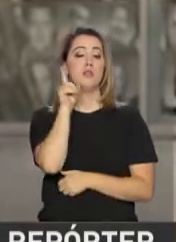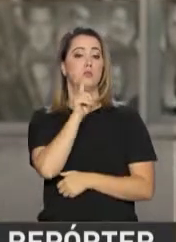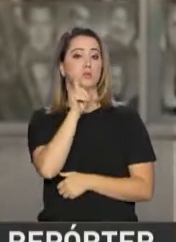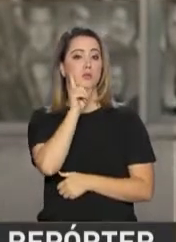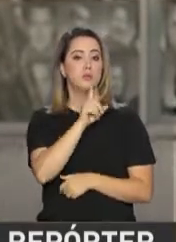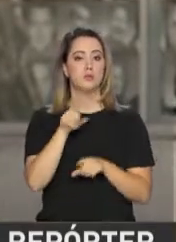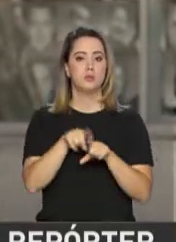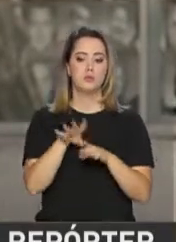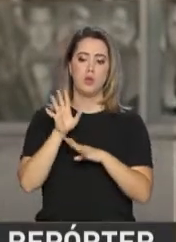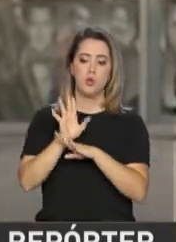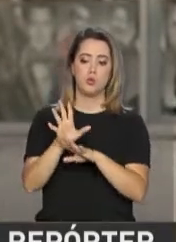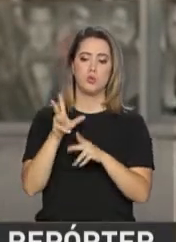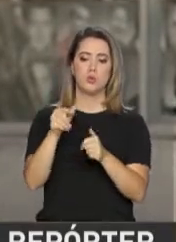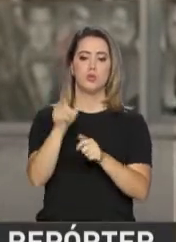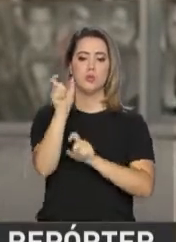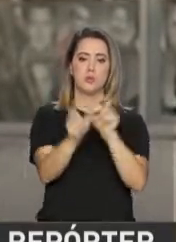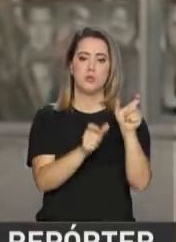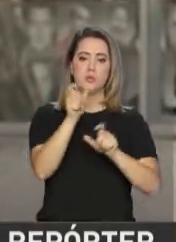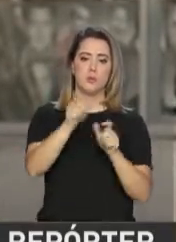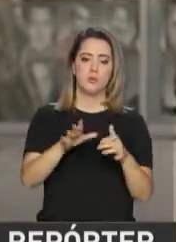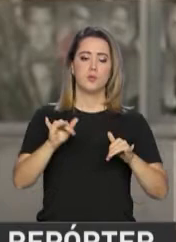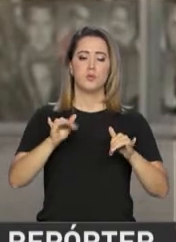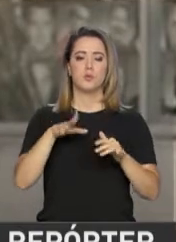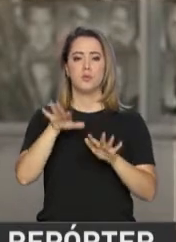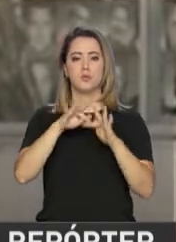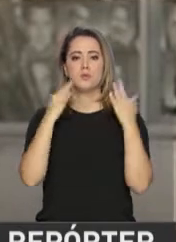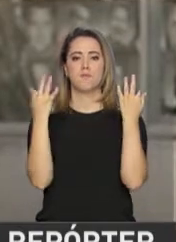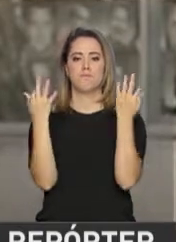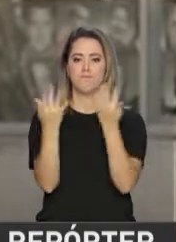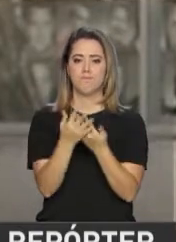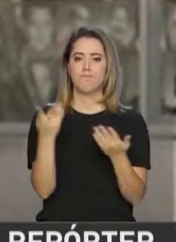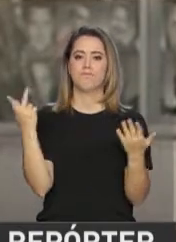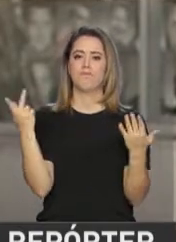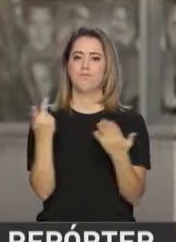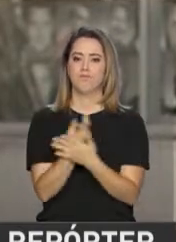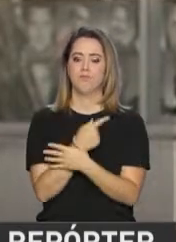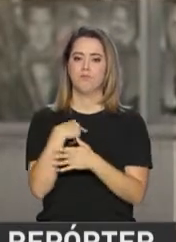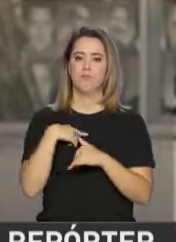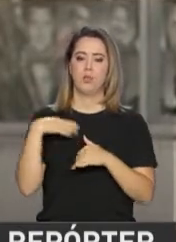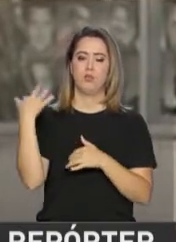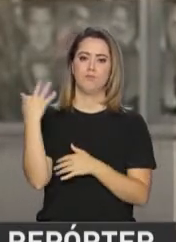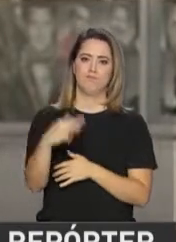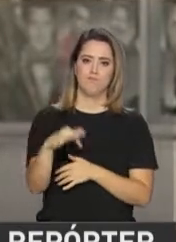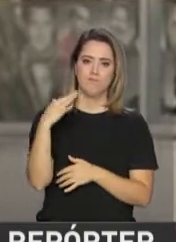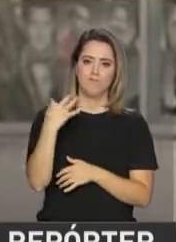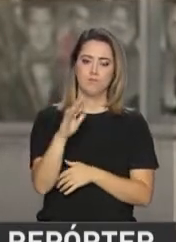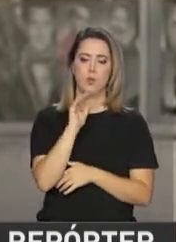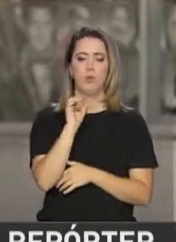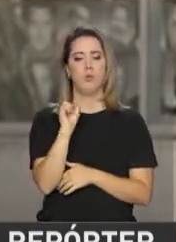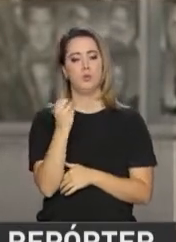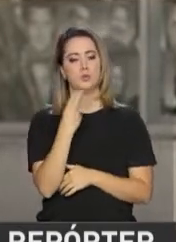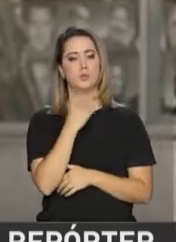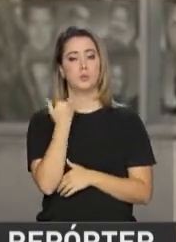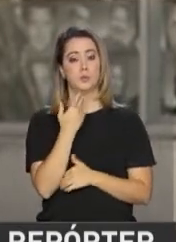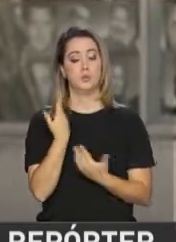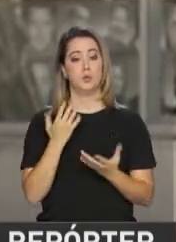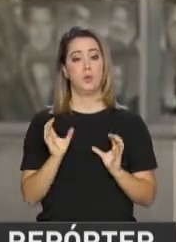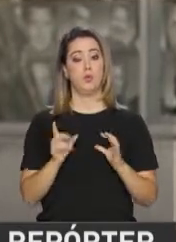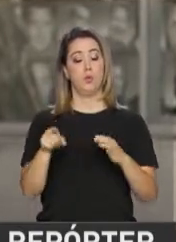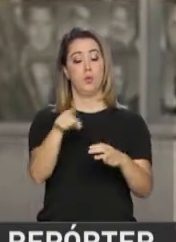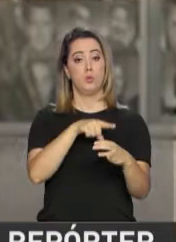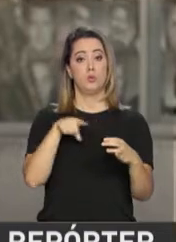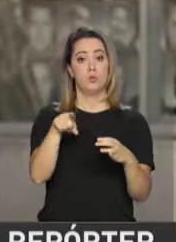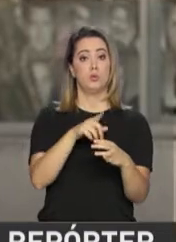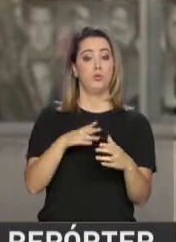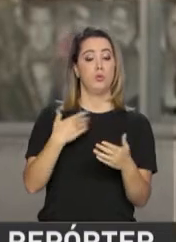todas as pessoas e famílias atingidas e aos governos dos países afetados a rede de embaixadas e consulados brasileiros na região